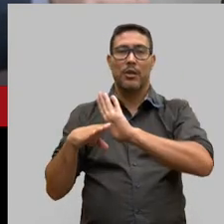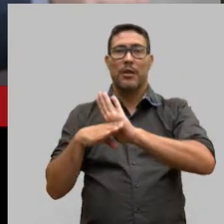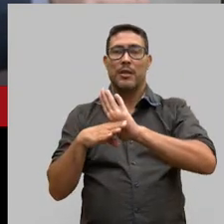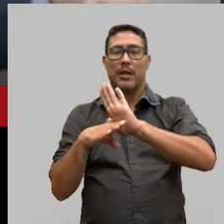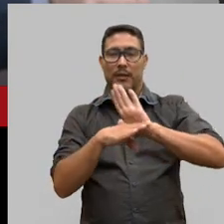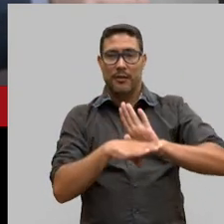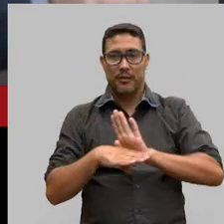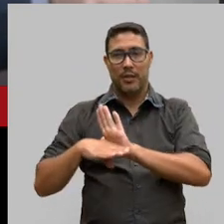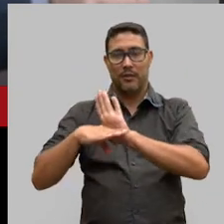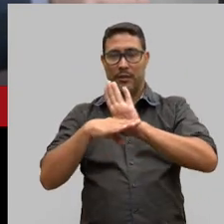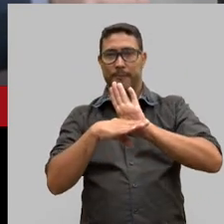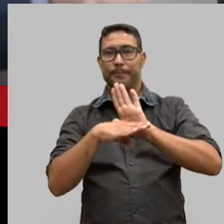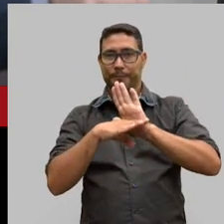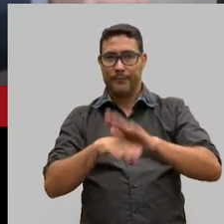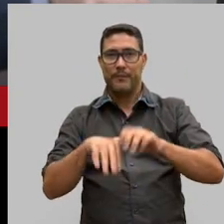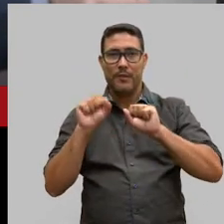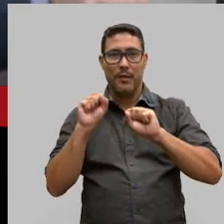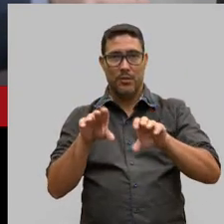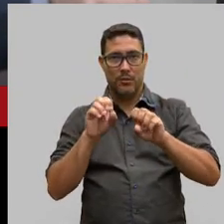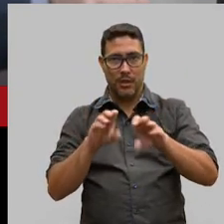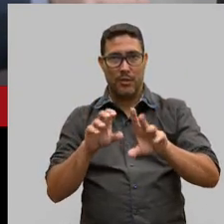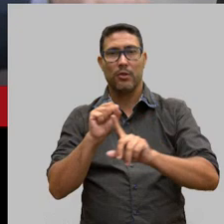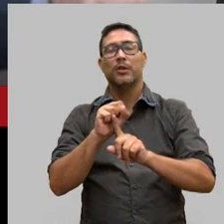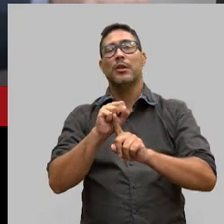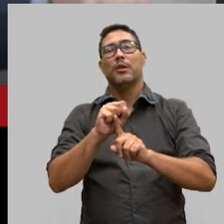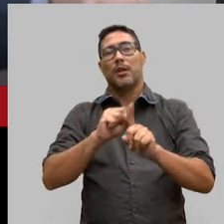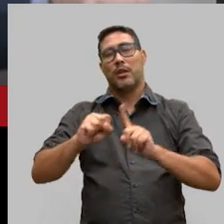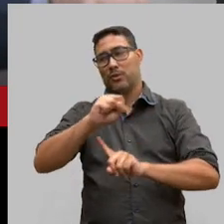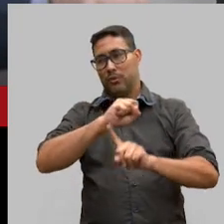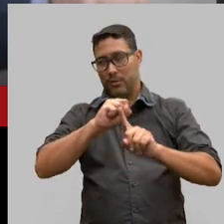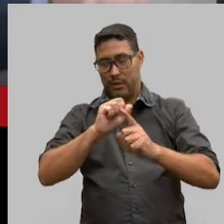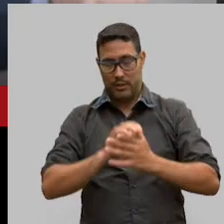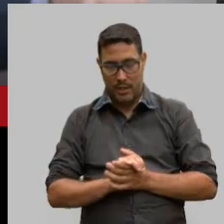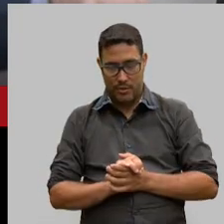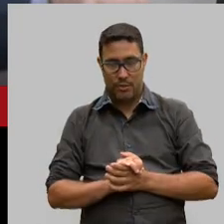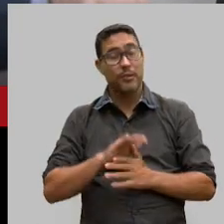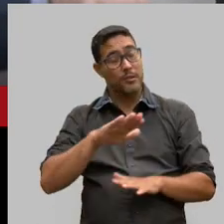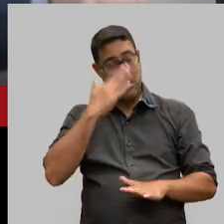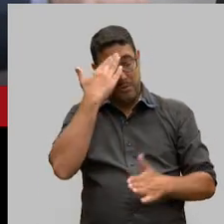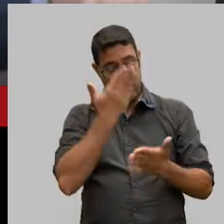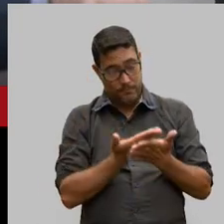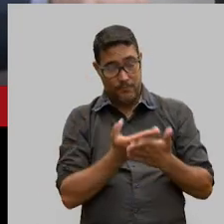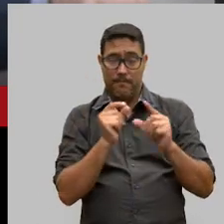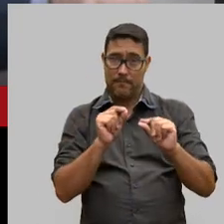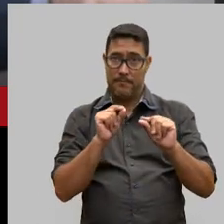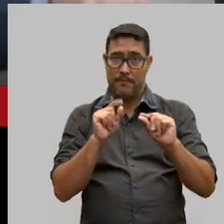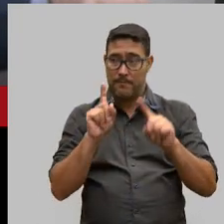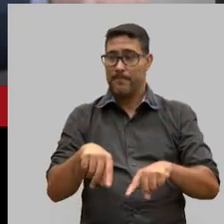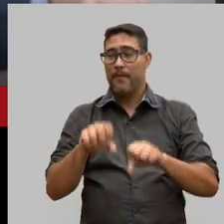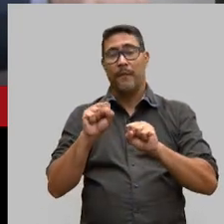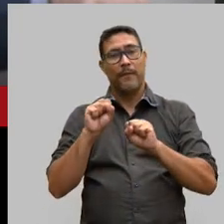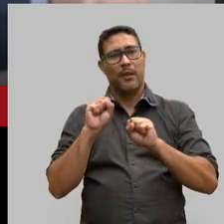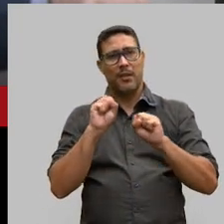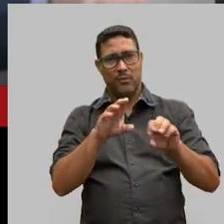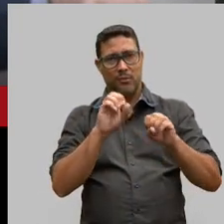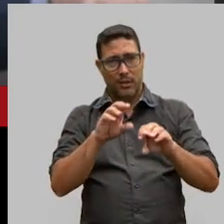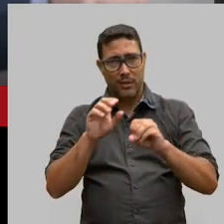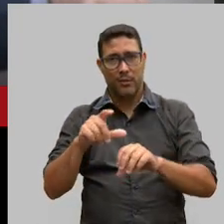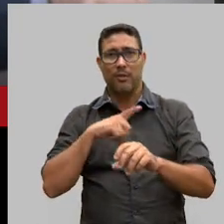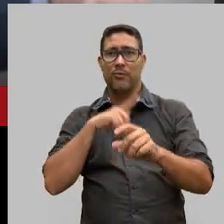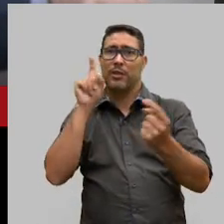eh Educacional para a sociedade e eu acredito que a educação ela tem por finalidade